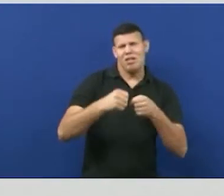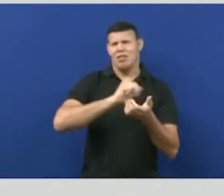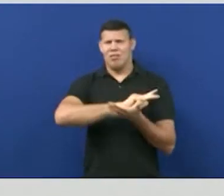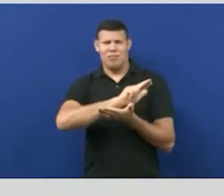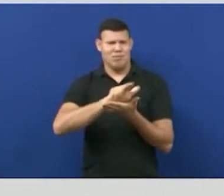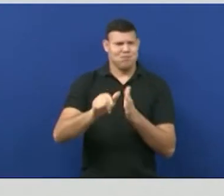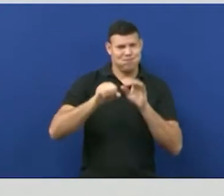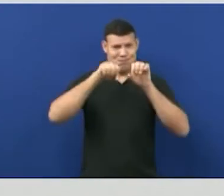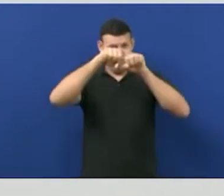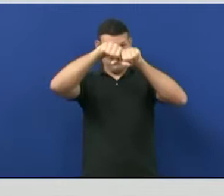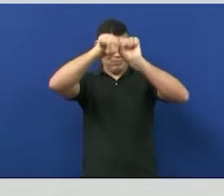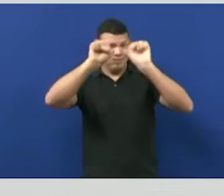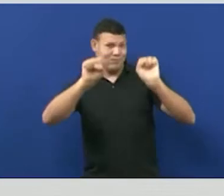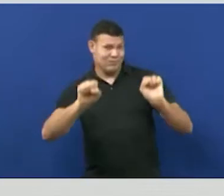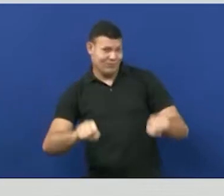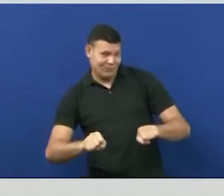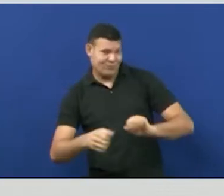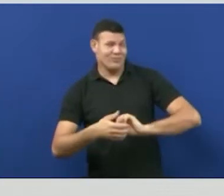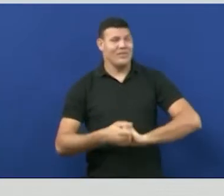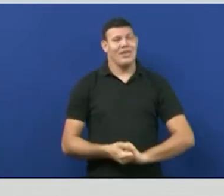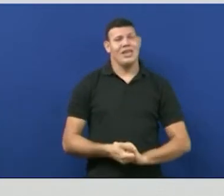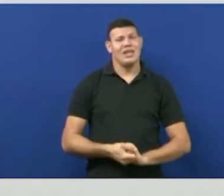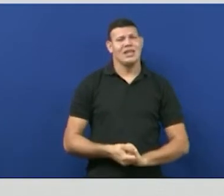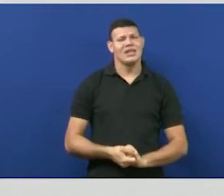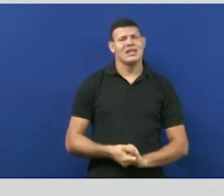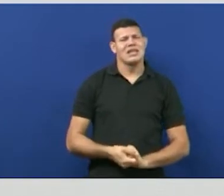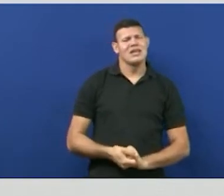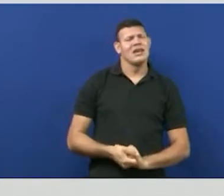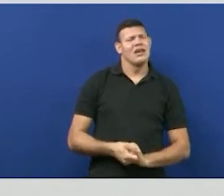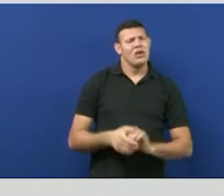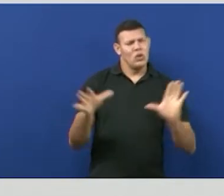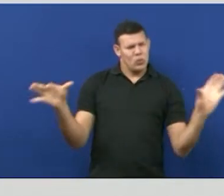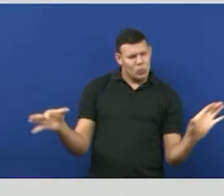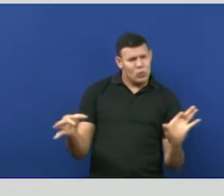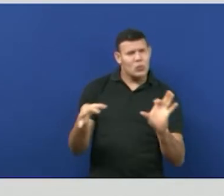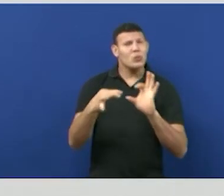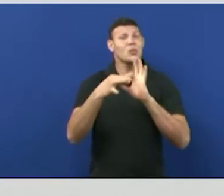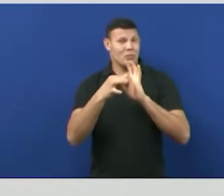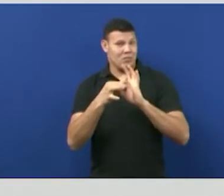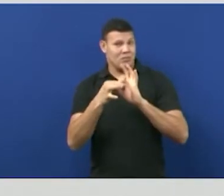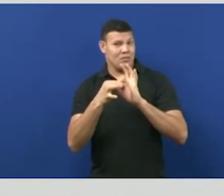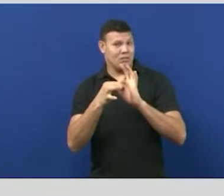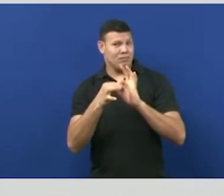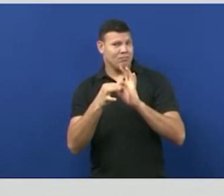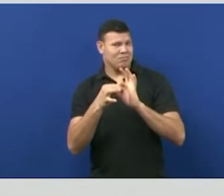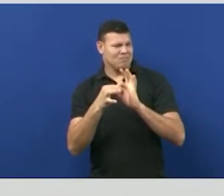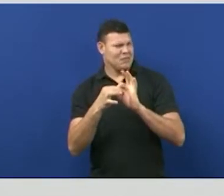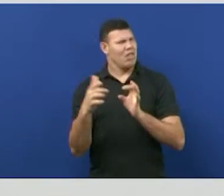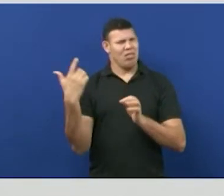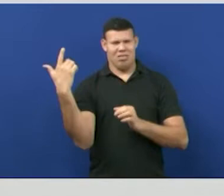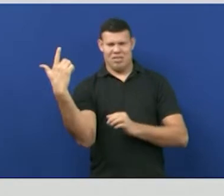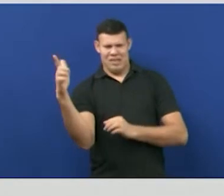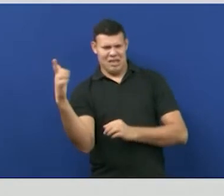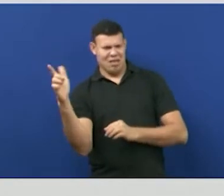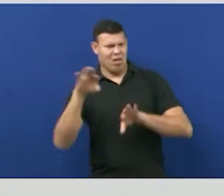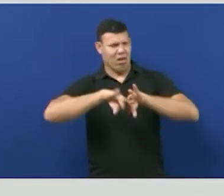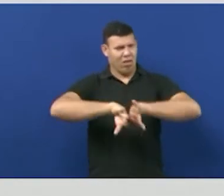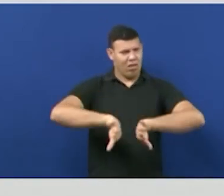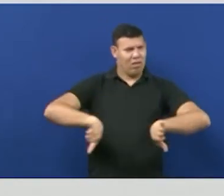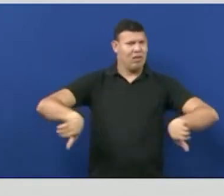sistemas. Esses sistemas, eles agem de forma integrada. Nenhum sistema